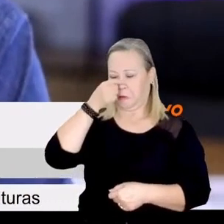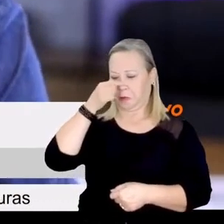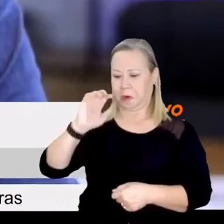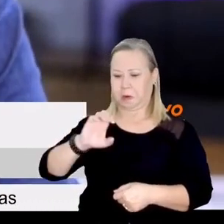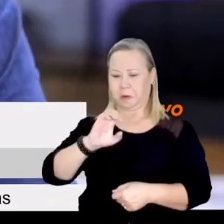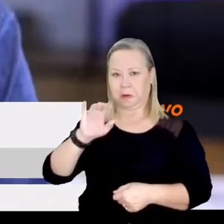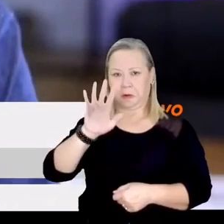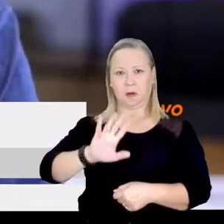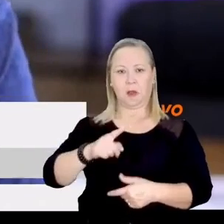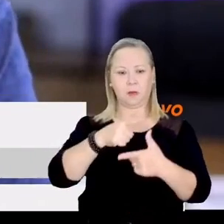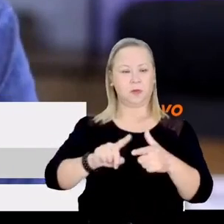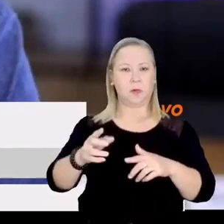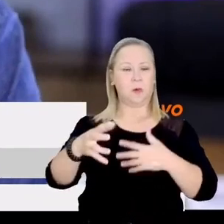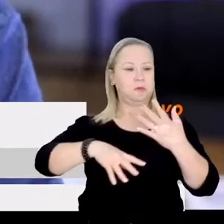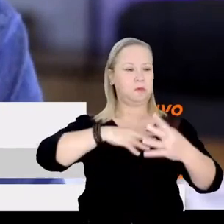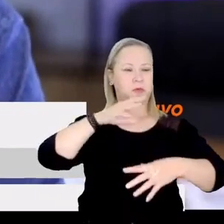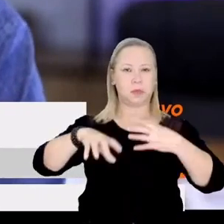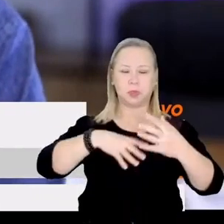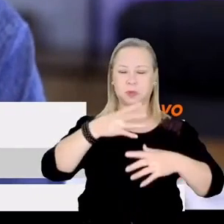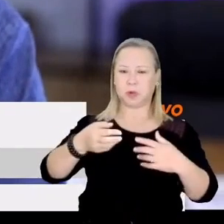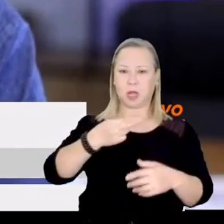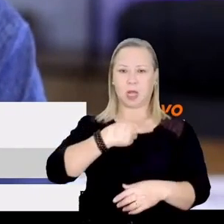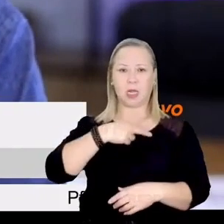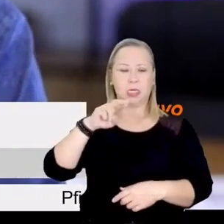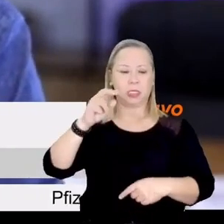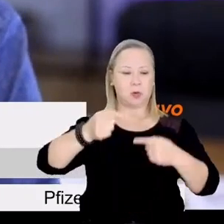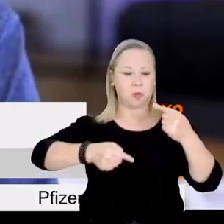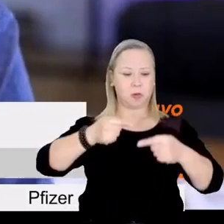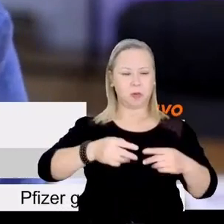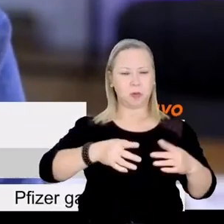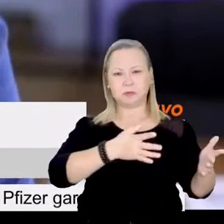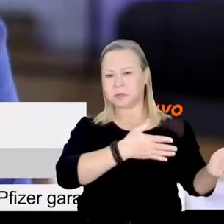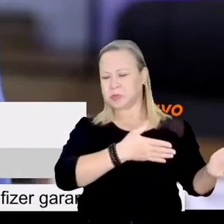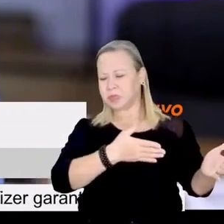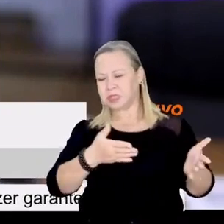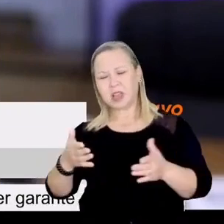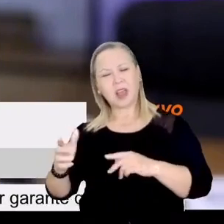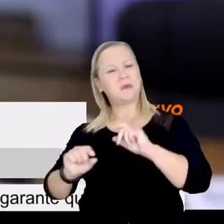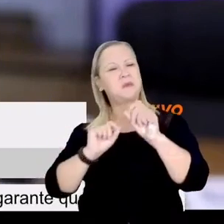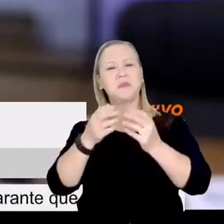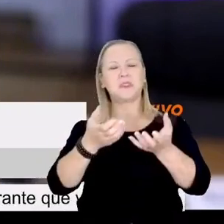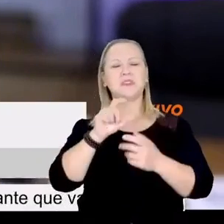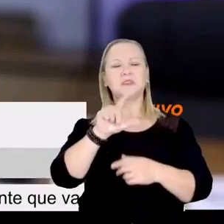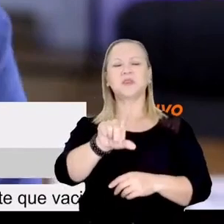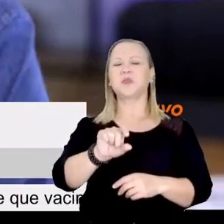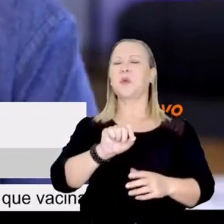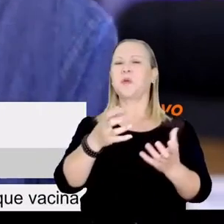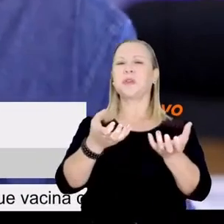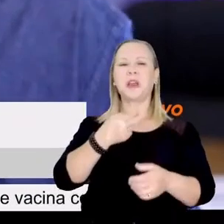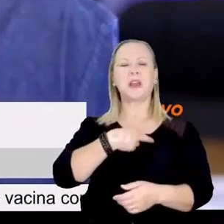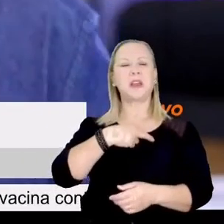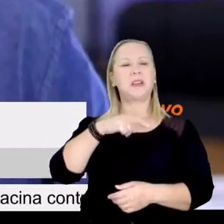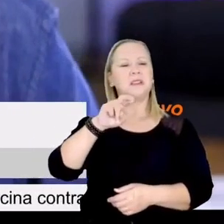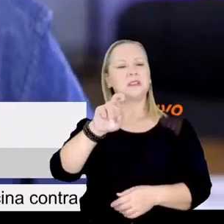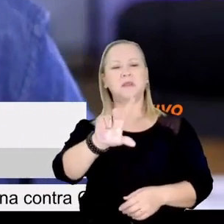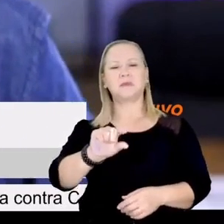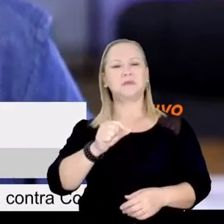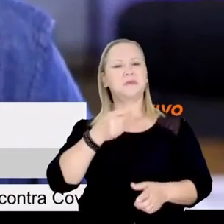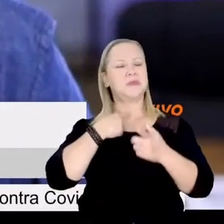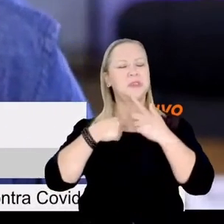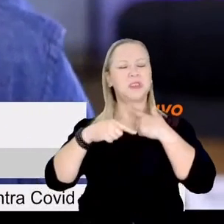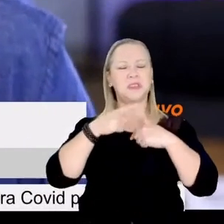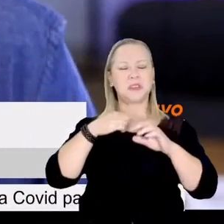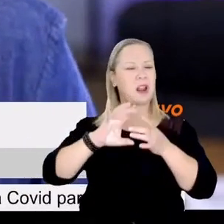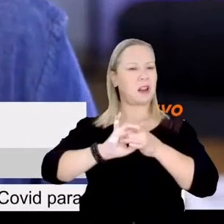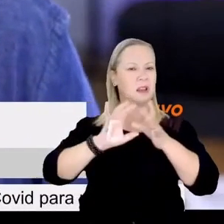Cada um segue a profissão que quer. Cada um segue a religião que desejar, sabe? E o governante não tem que